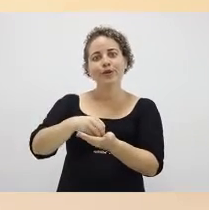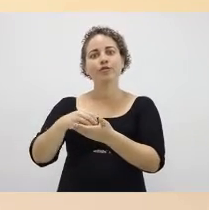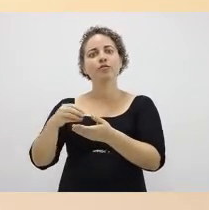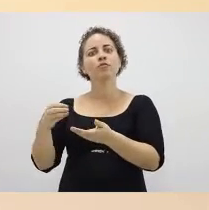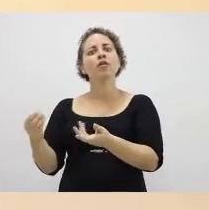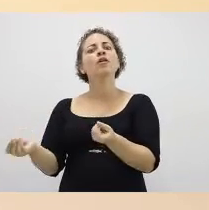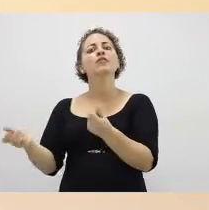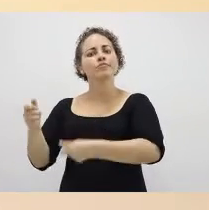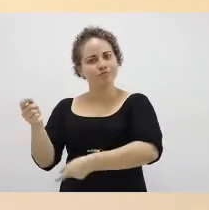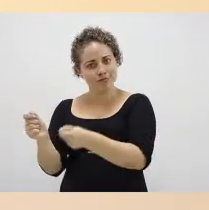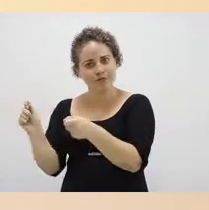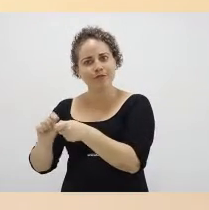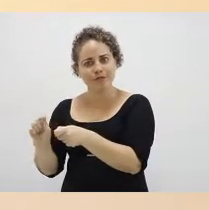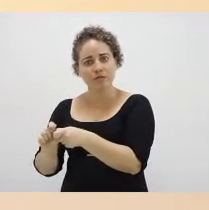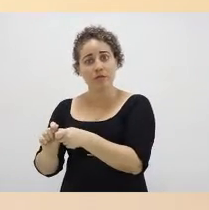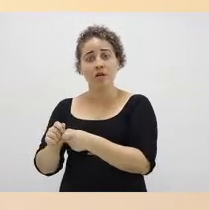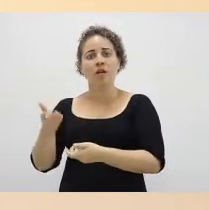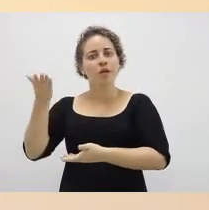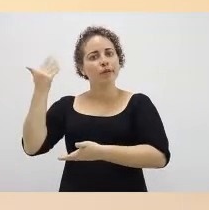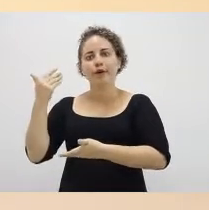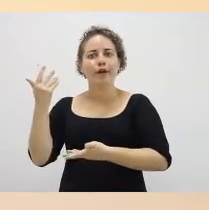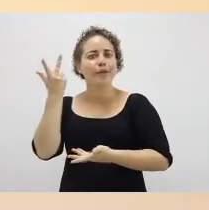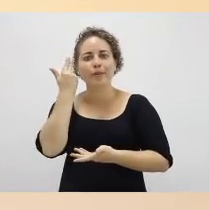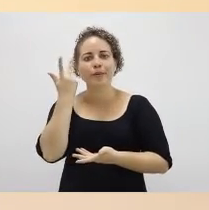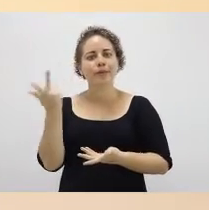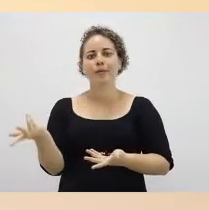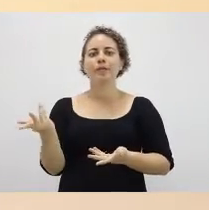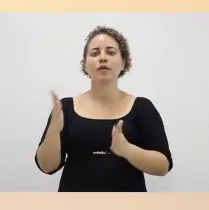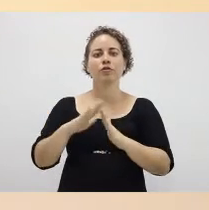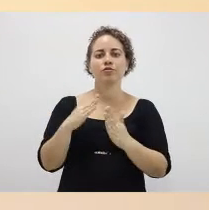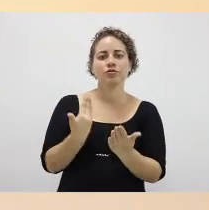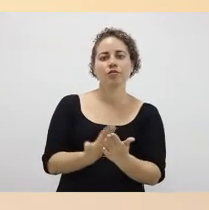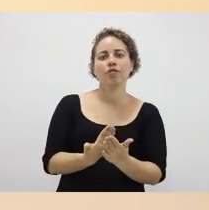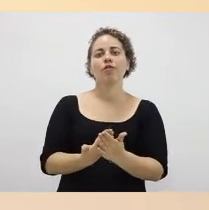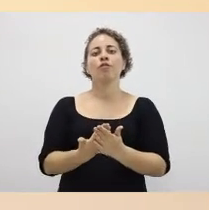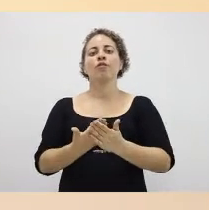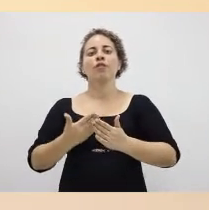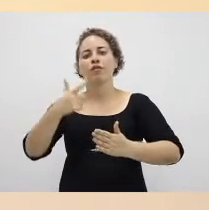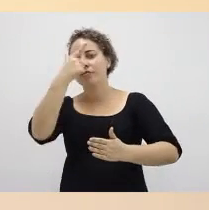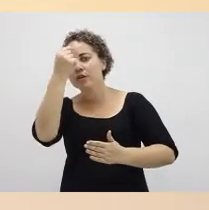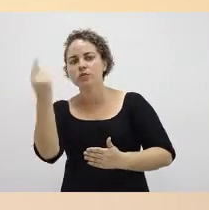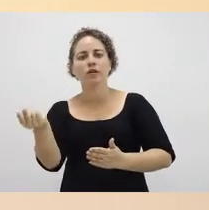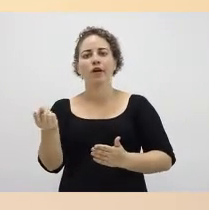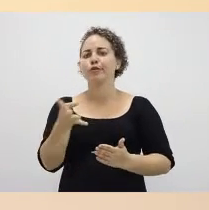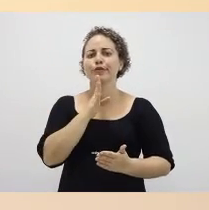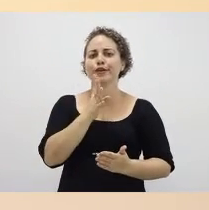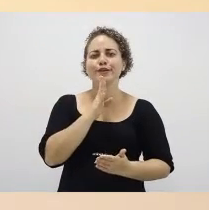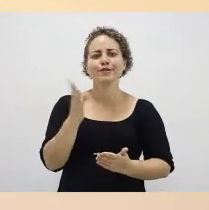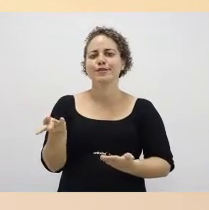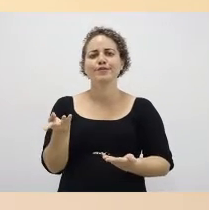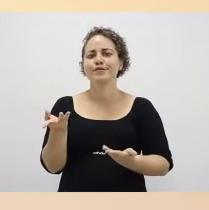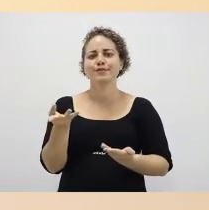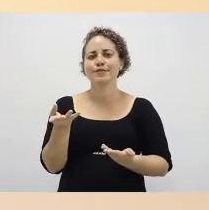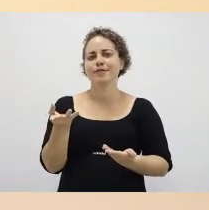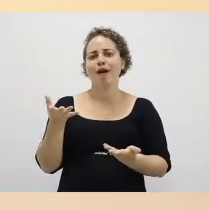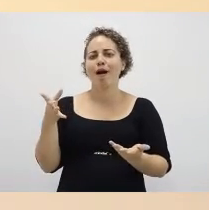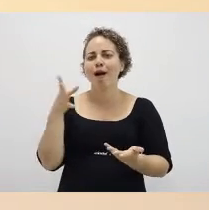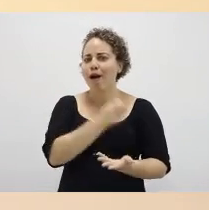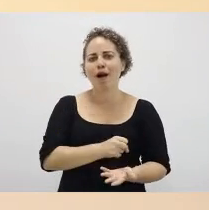Era muito comum nas escolas, nas faculdades, a gente ver logística em 2 semanas, 3 semanas.